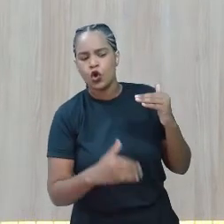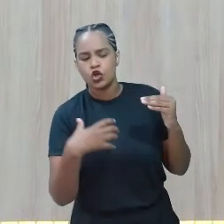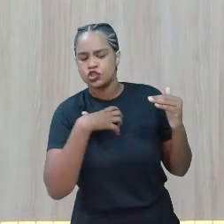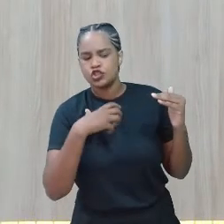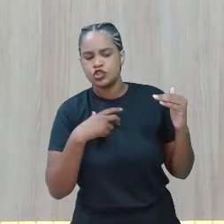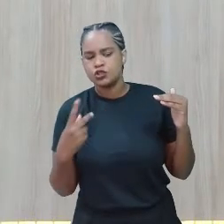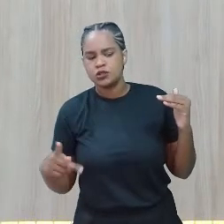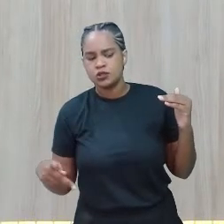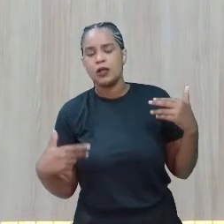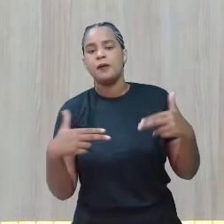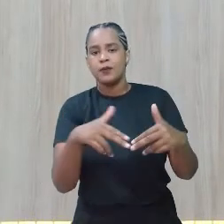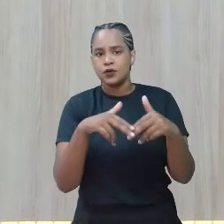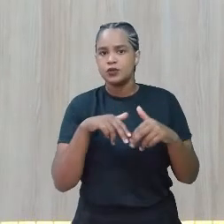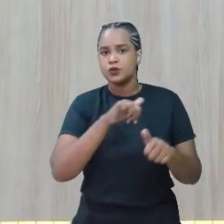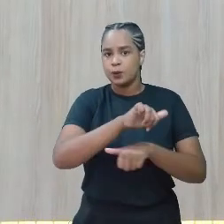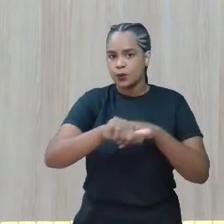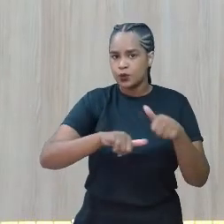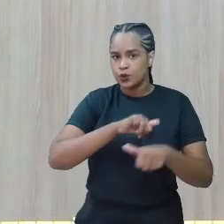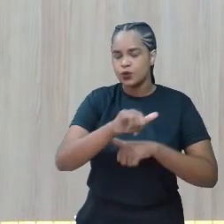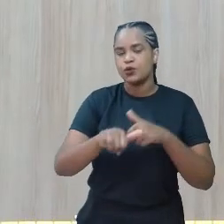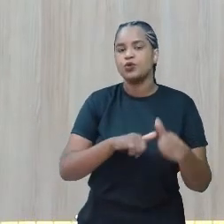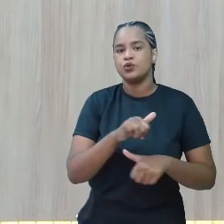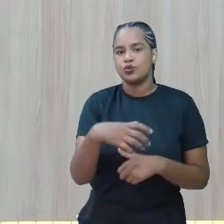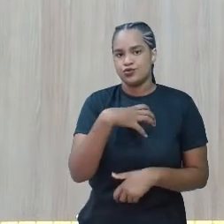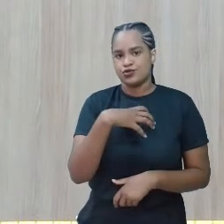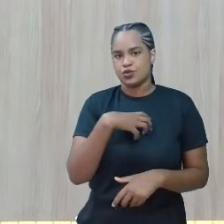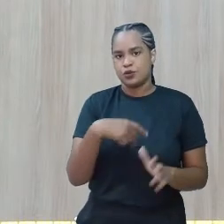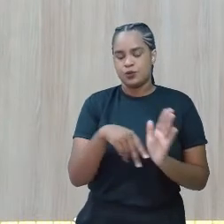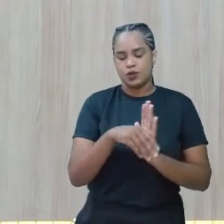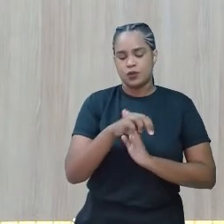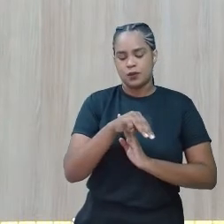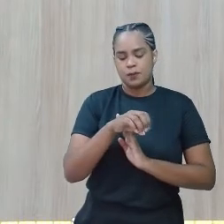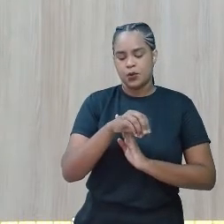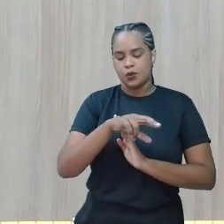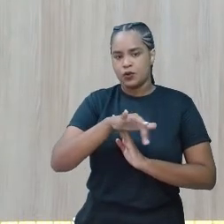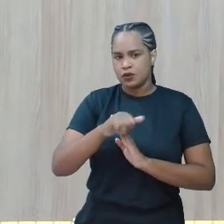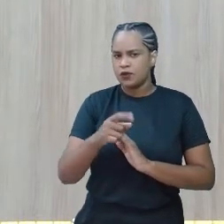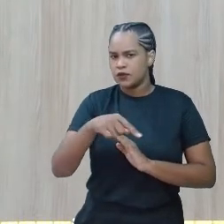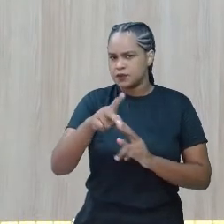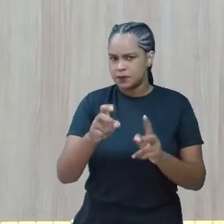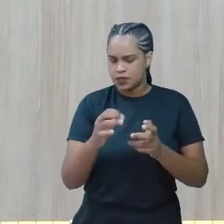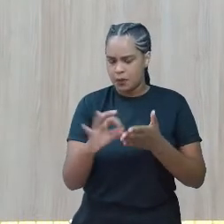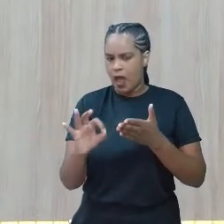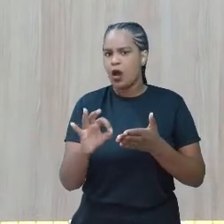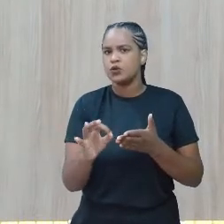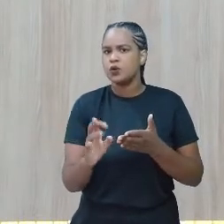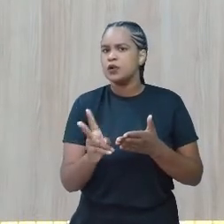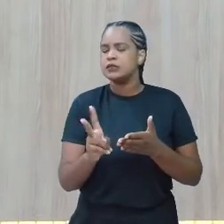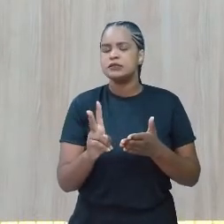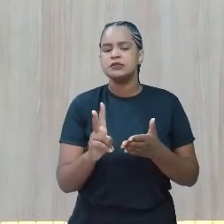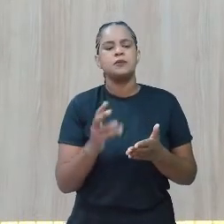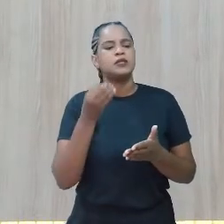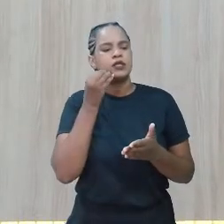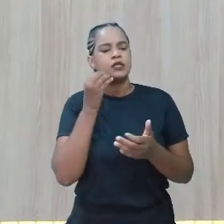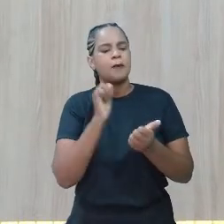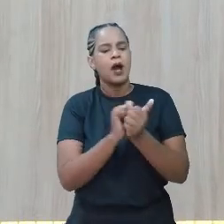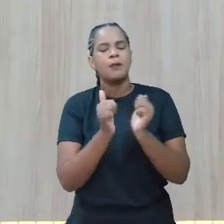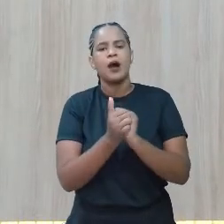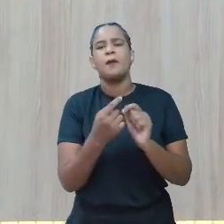sensibilidade do autor, que é Maurício de Souza, e de toda a sua equipe de reformular, porque